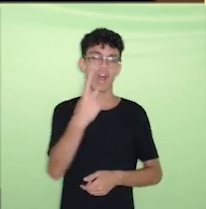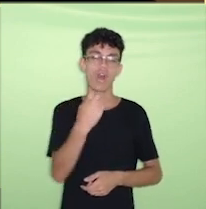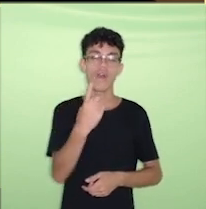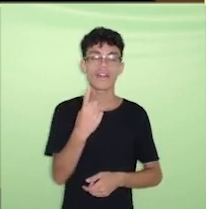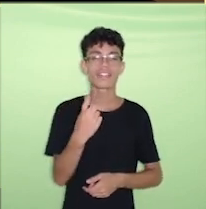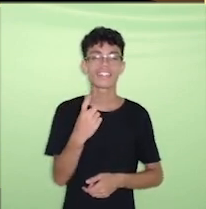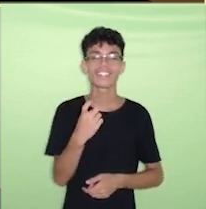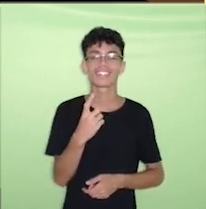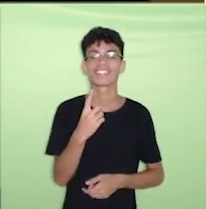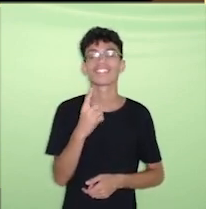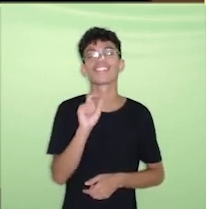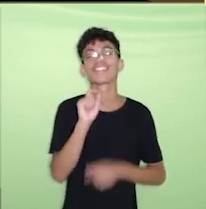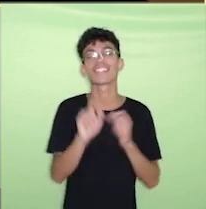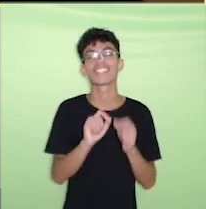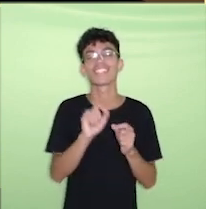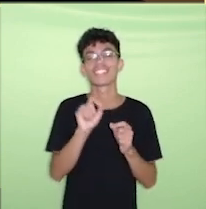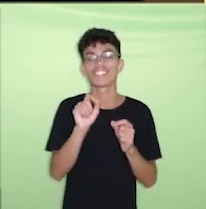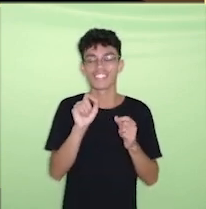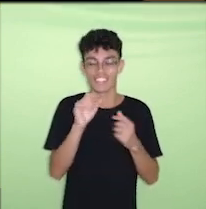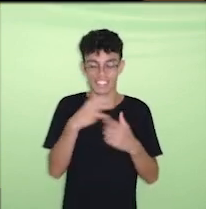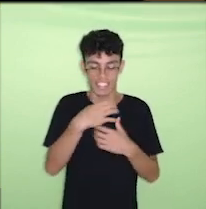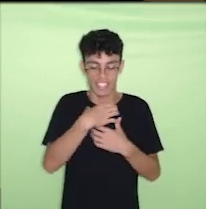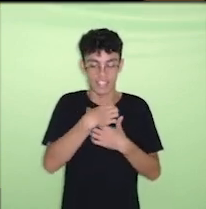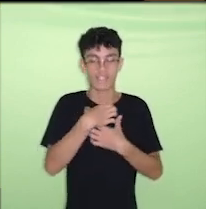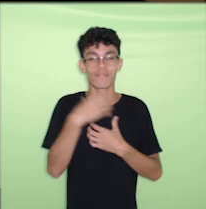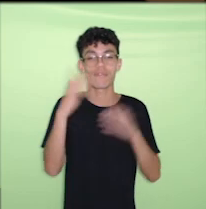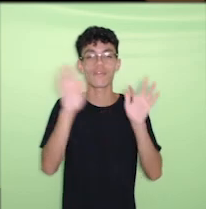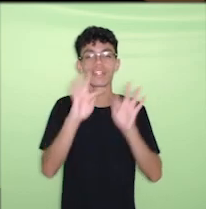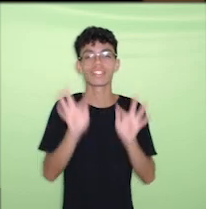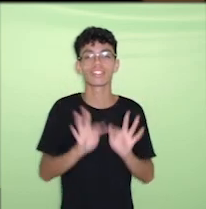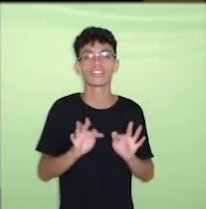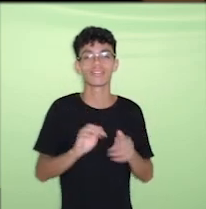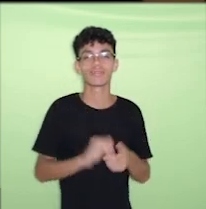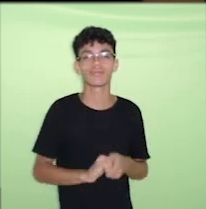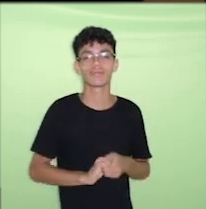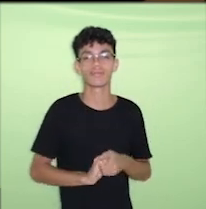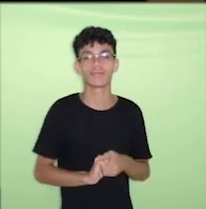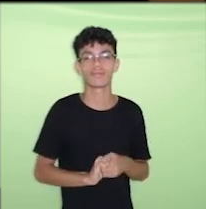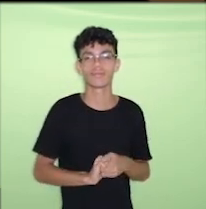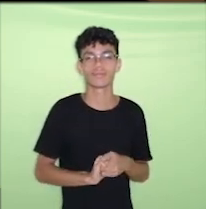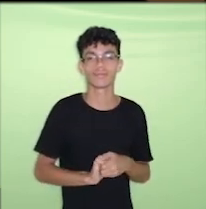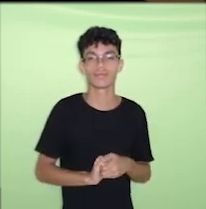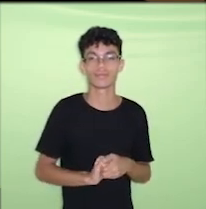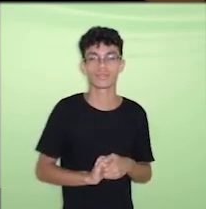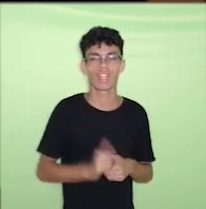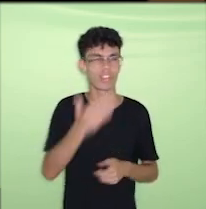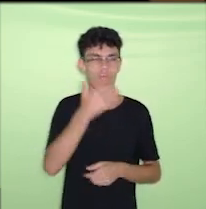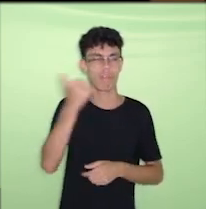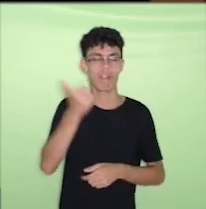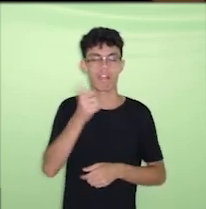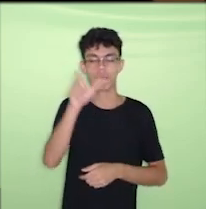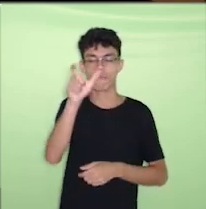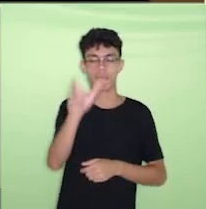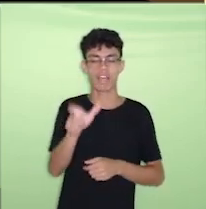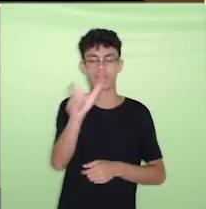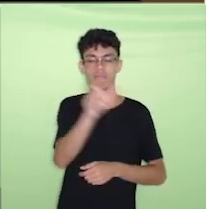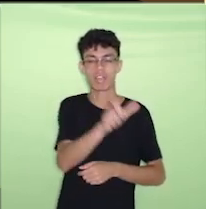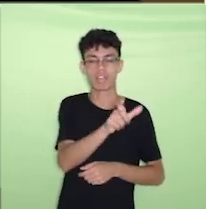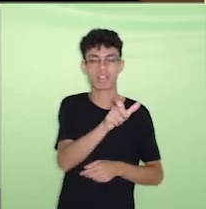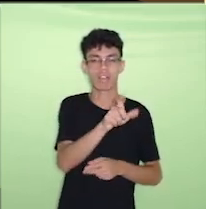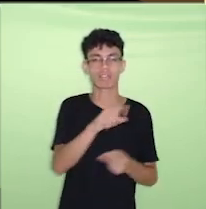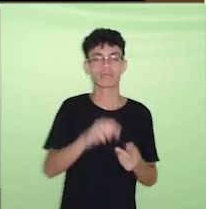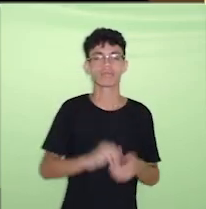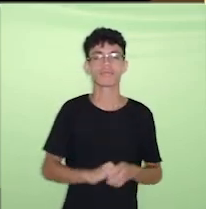maneira de segurá-la no posto por enquanto. Olhe bem, você acha que elas estão melhor assim?